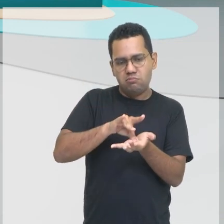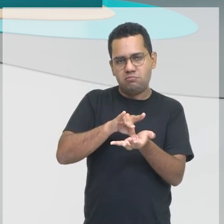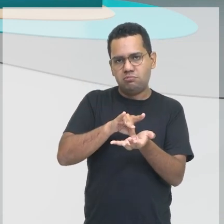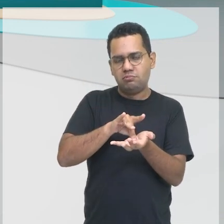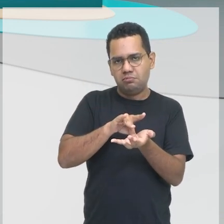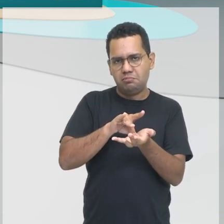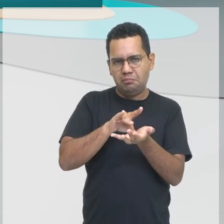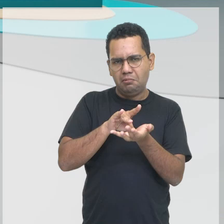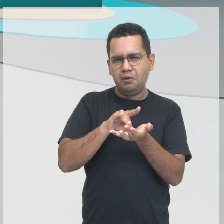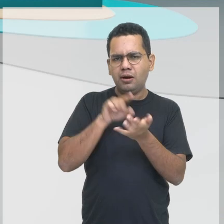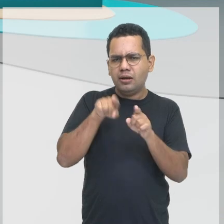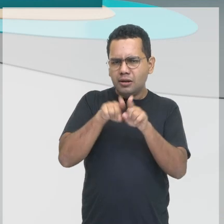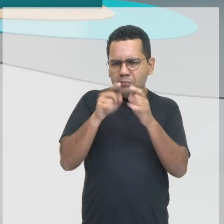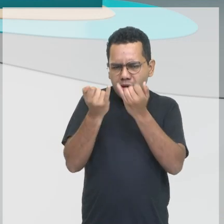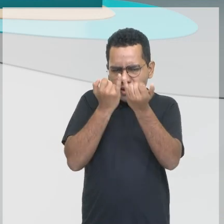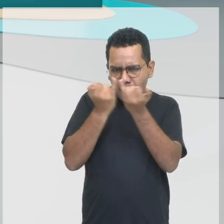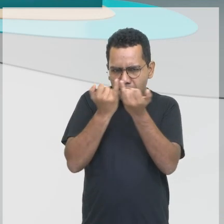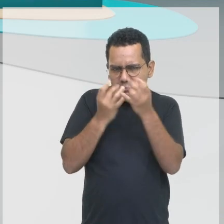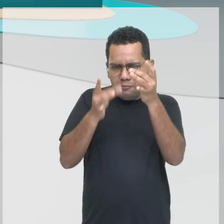e